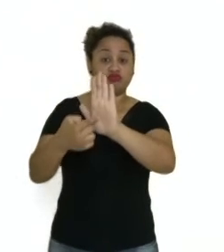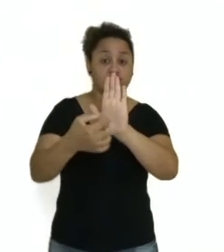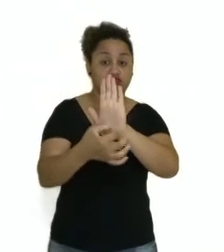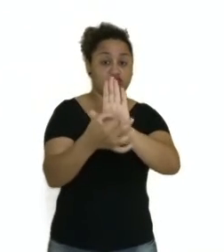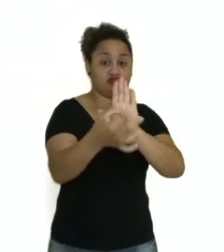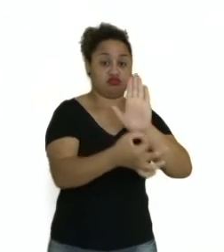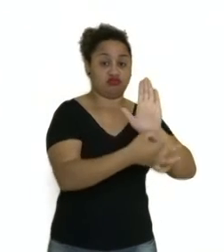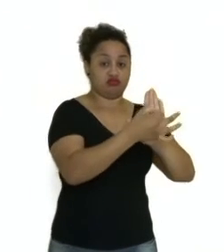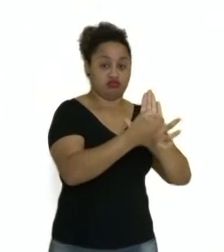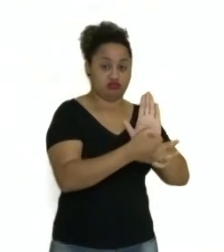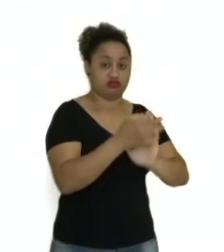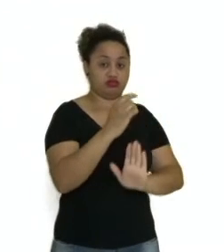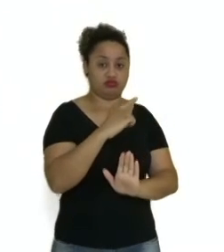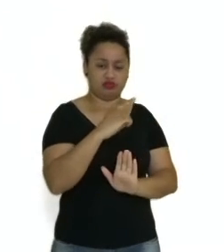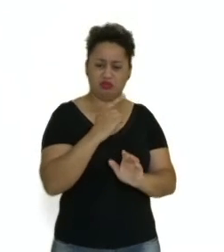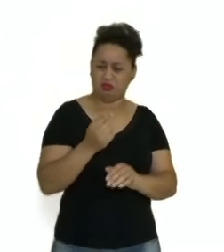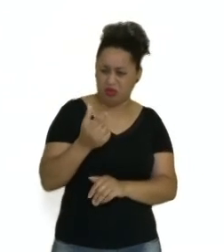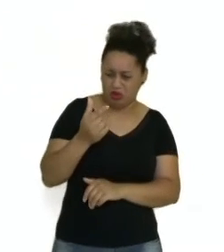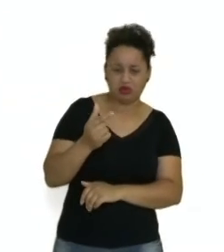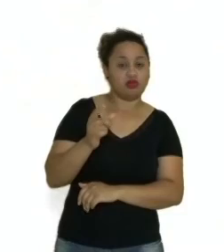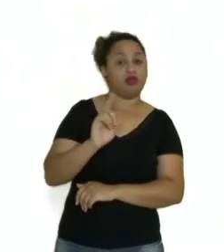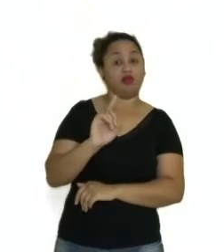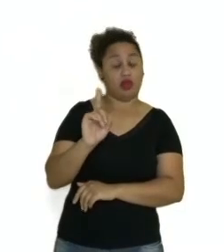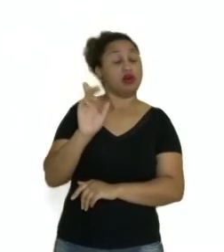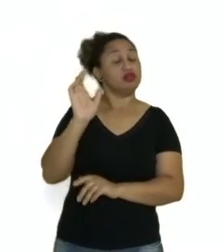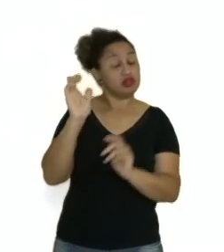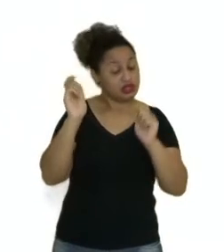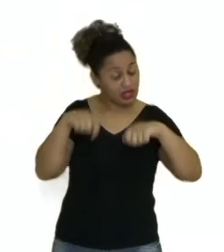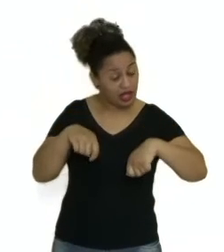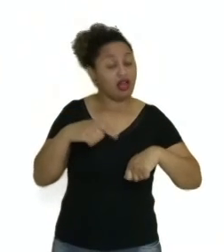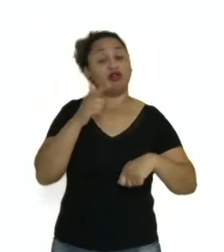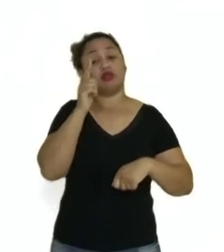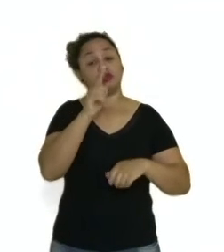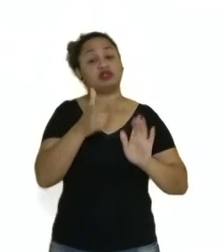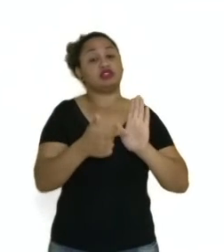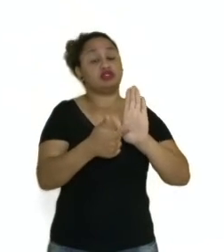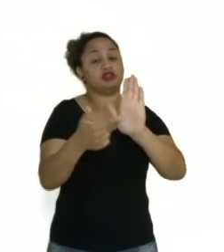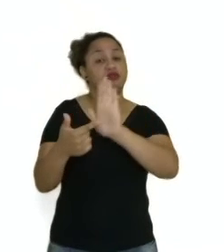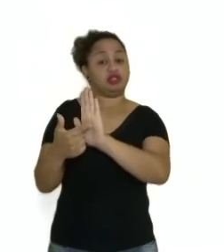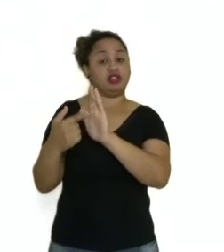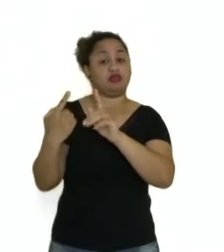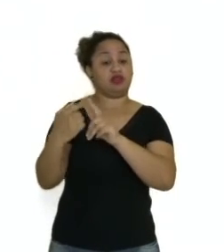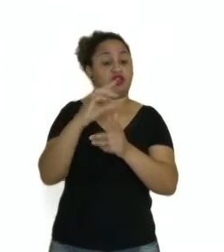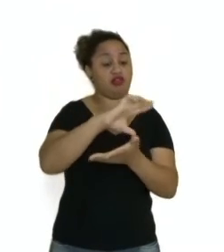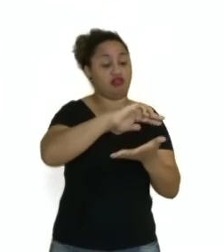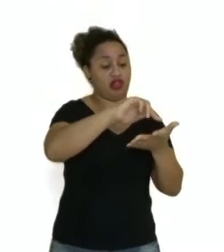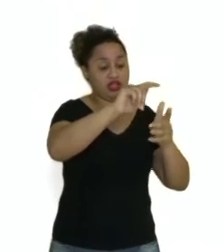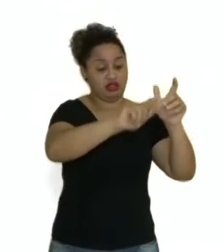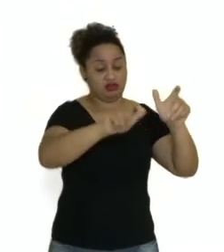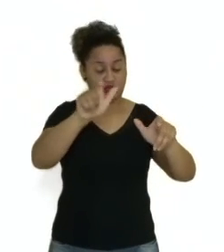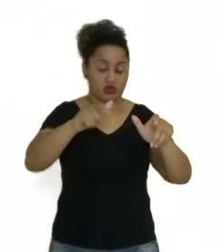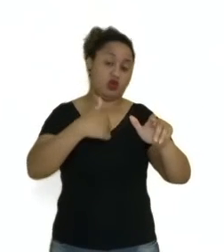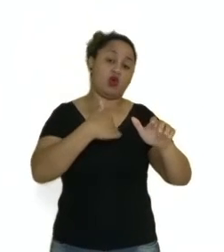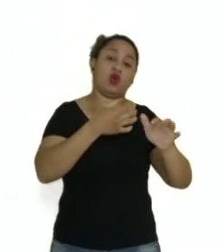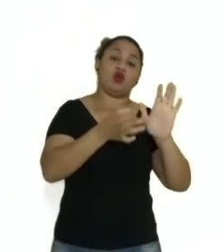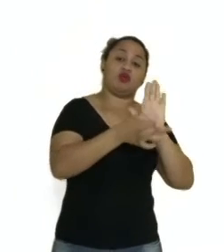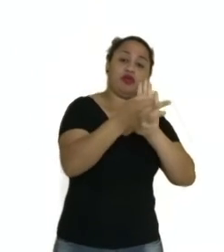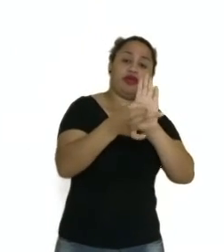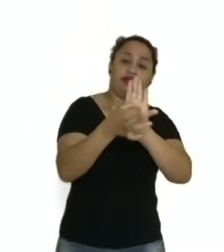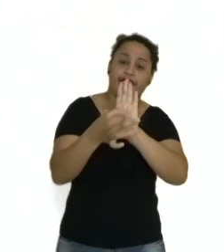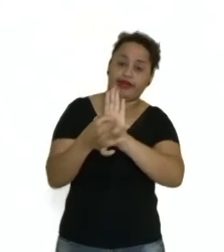argumentos. É pouco? Não. É o suficiente porque o grupo tem várias pessoas, cada um pode dar um argumento, por